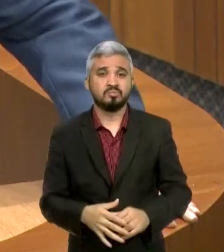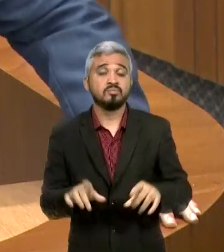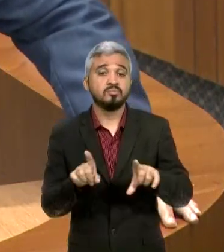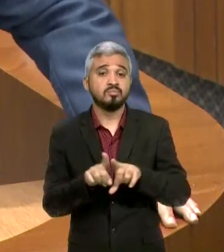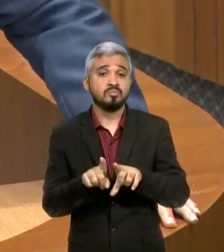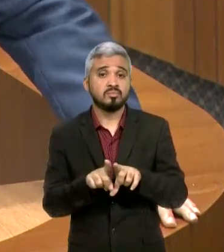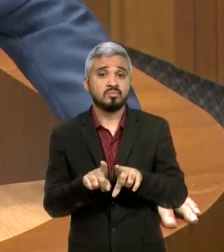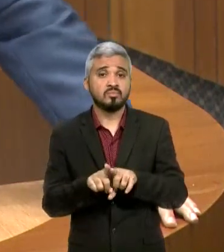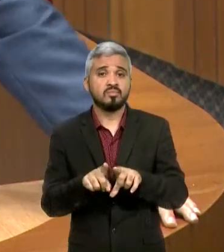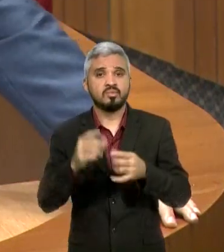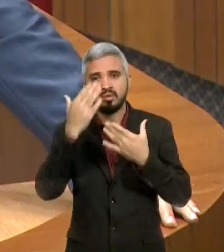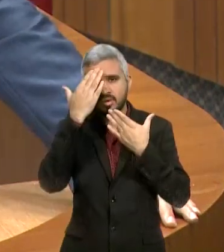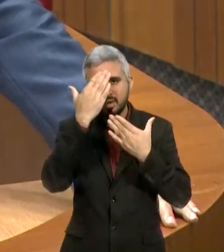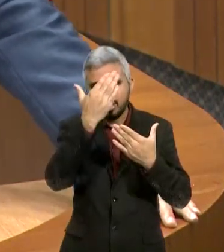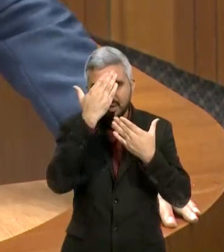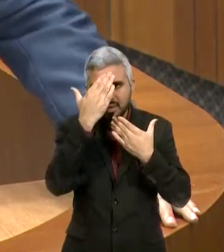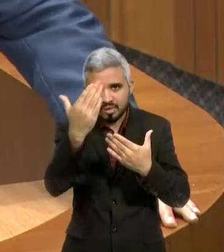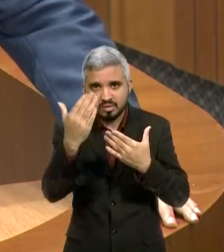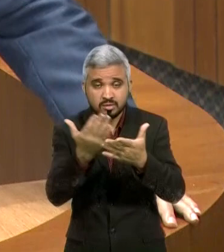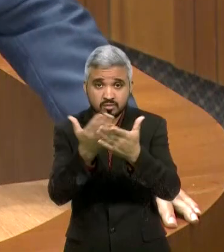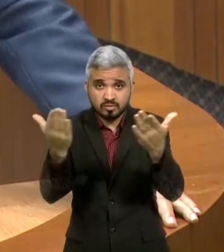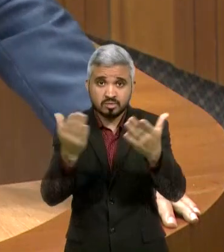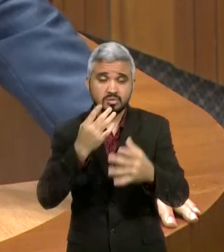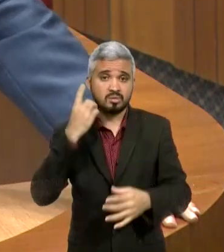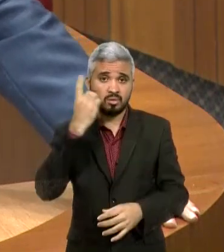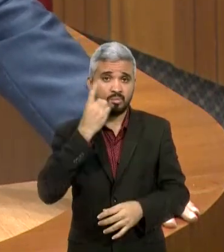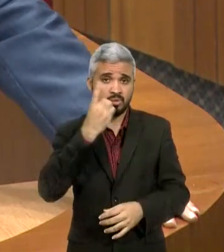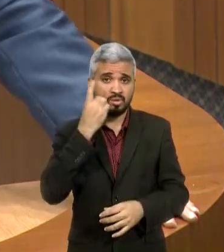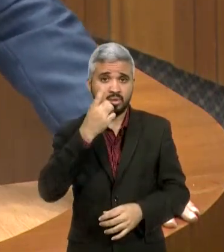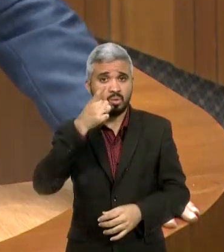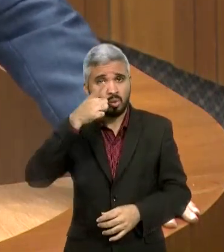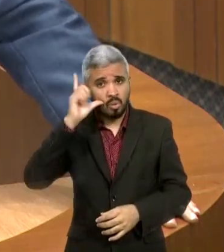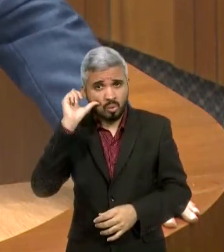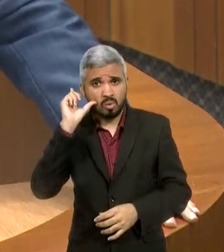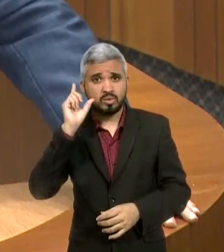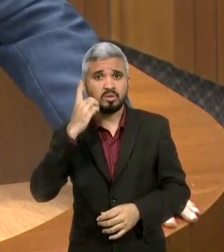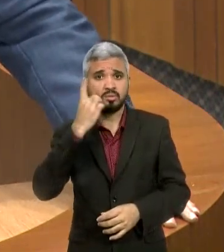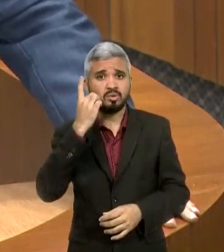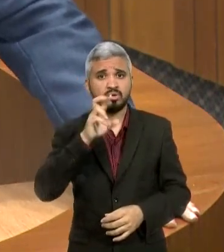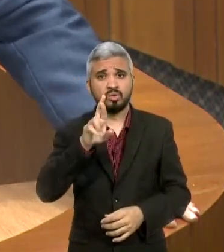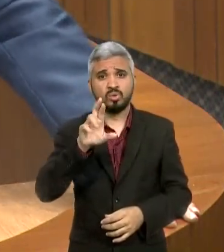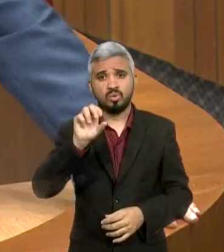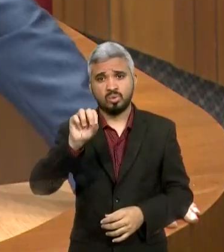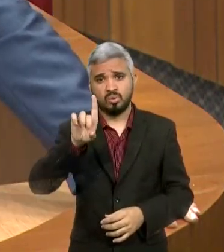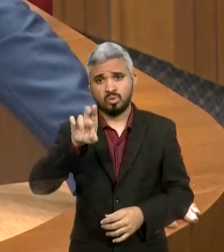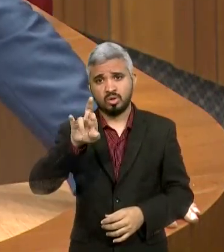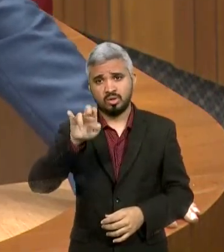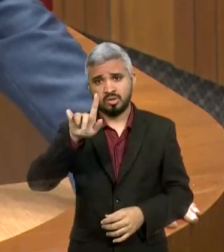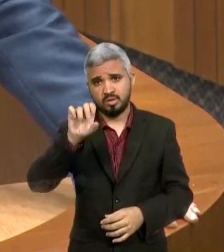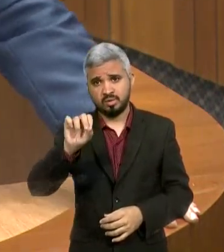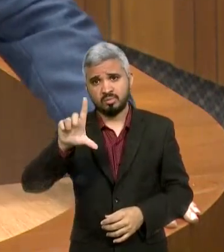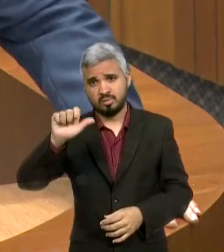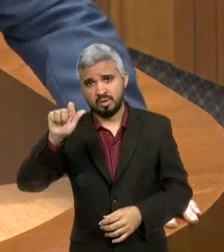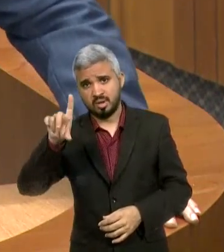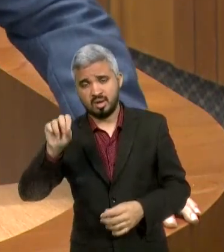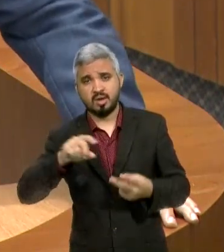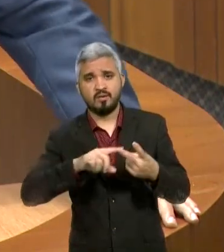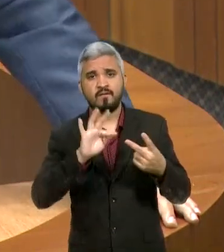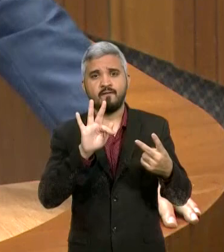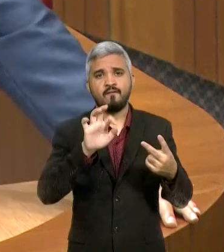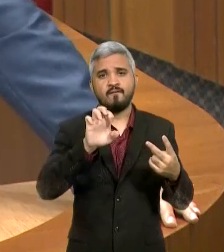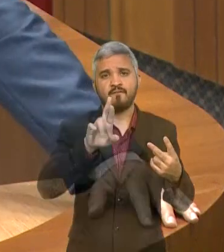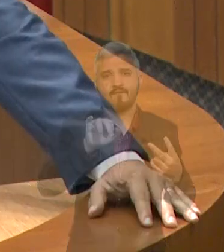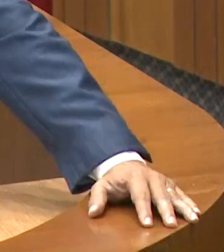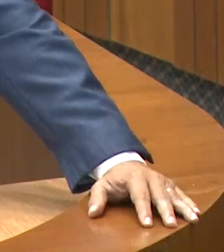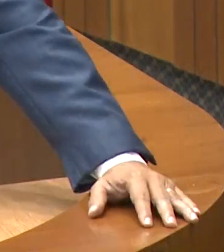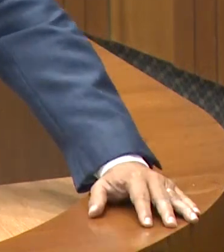a presença de todos os deputados ontem, deputado Rodrigo Lago, deputado Fernando Braide, deputado Eric,